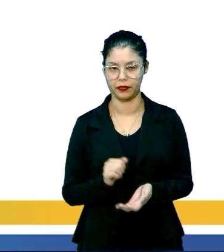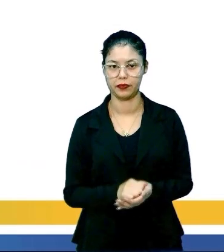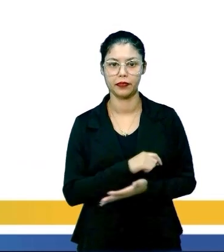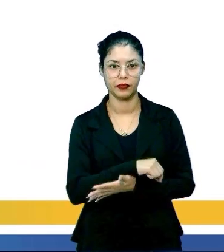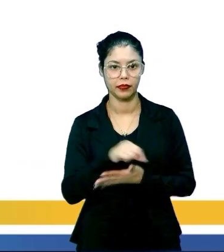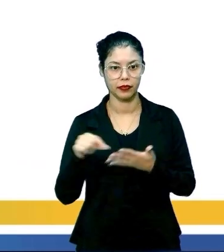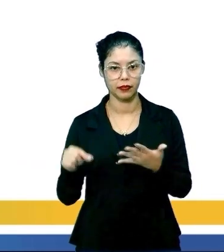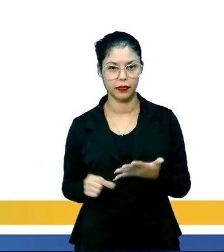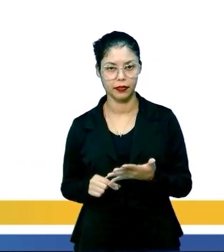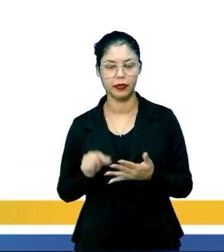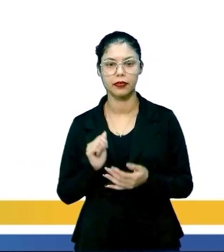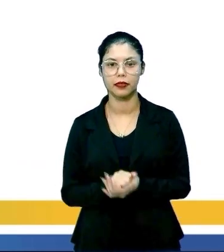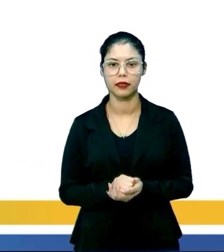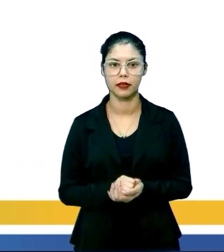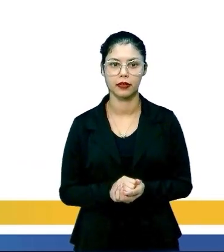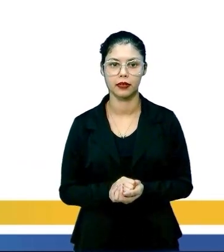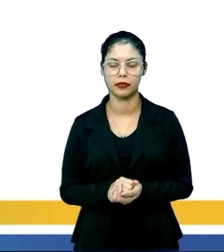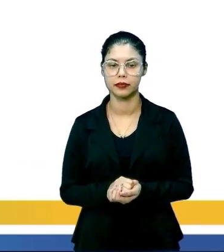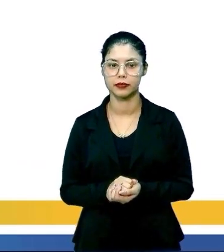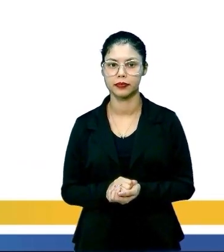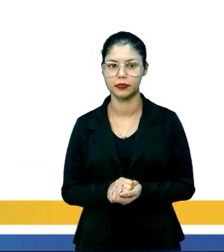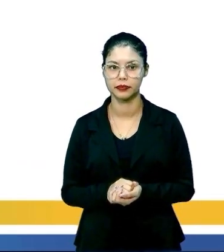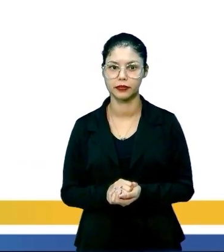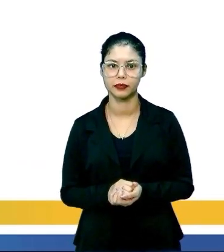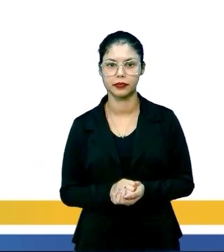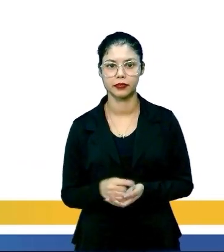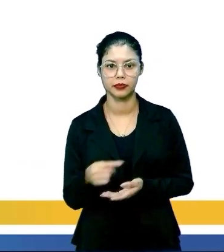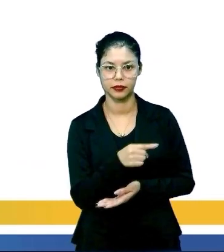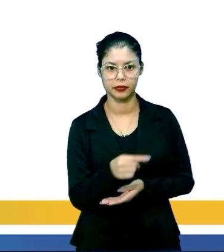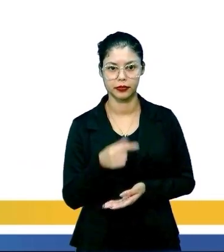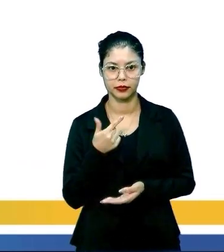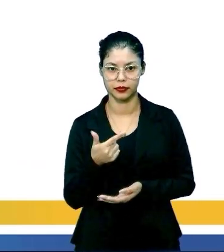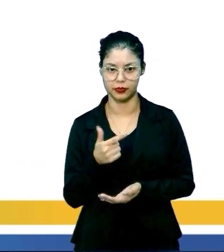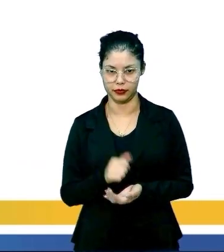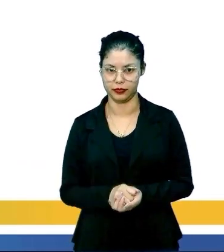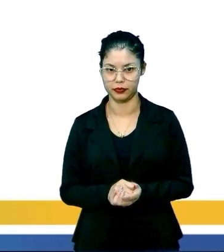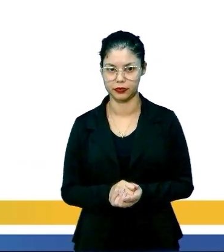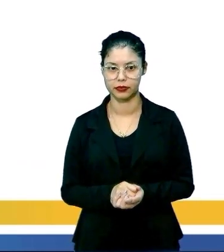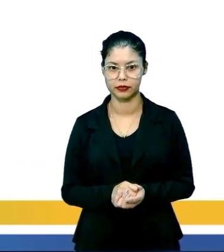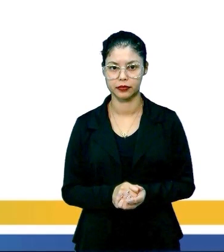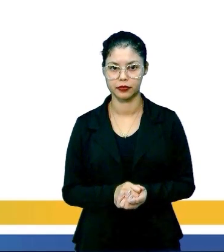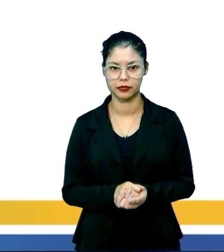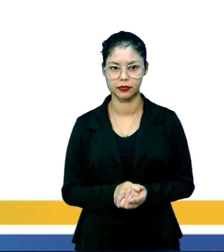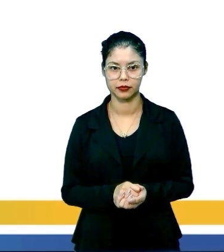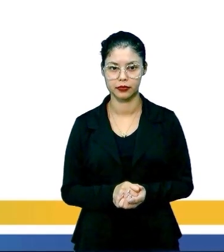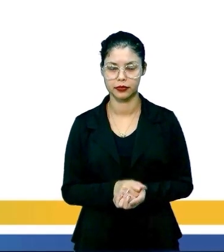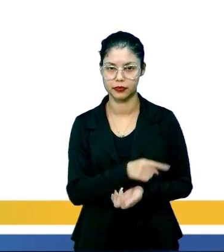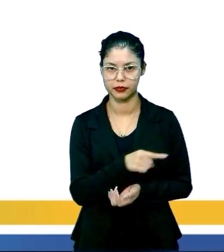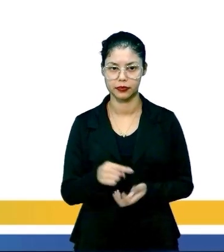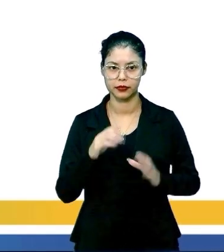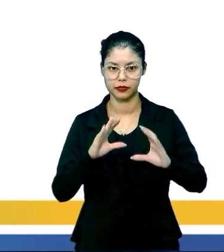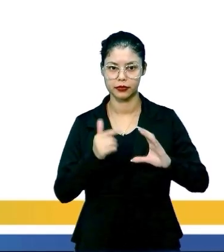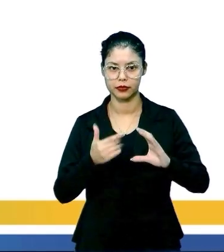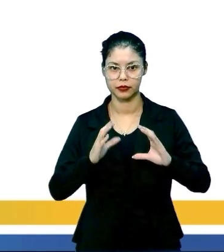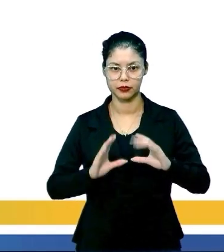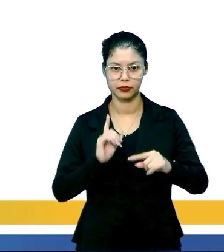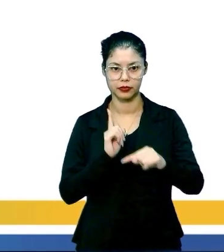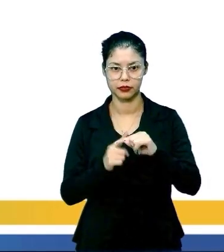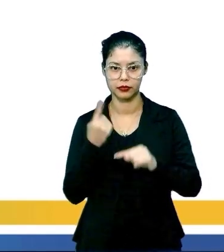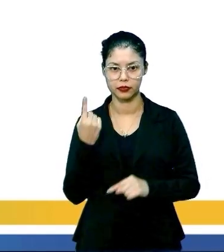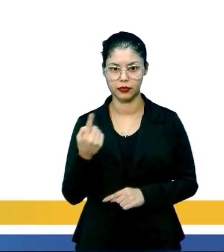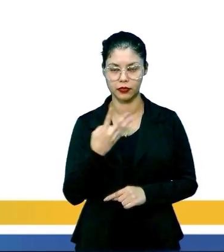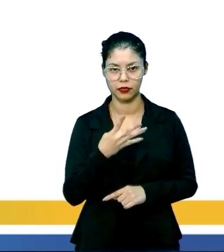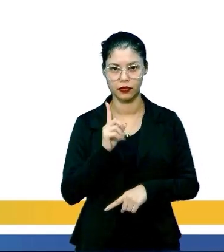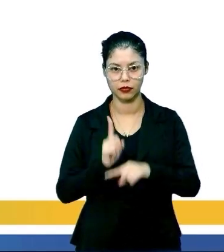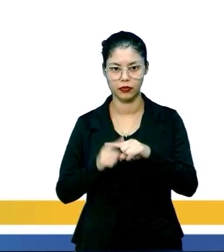os elementos? Então, vamos lá. O f de menos 2 é igual a menos 2 ao